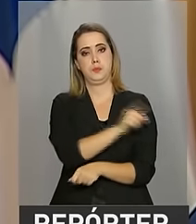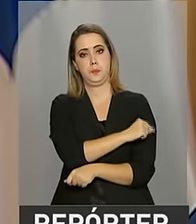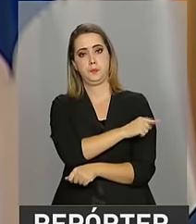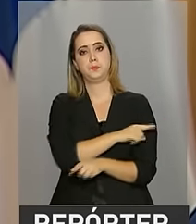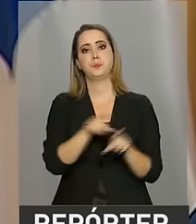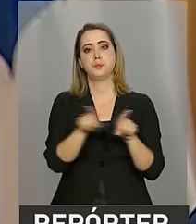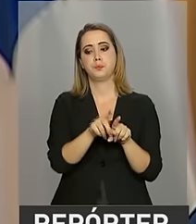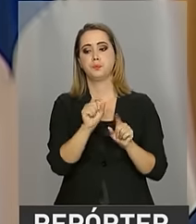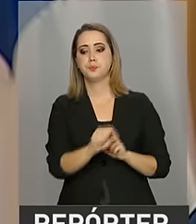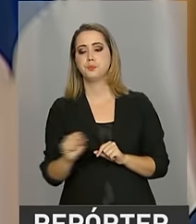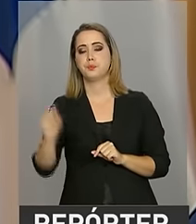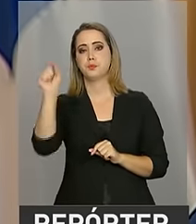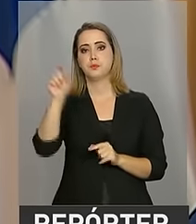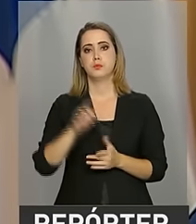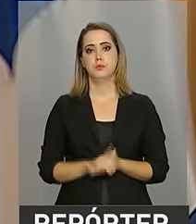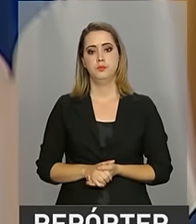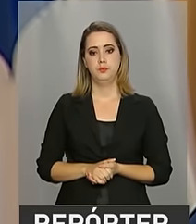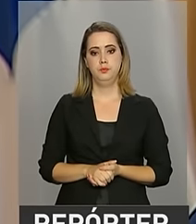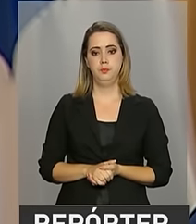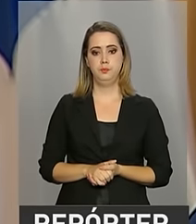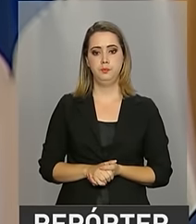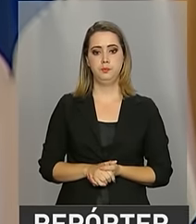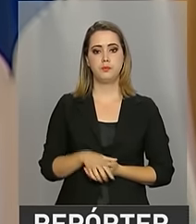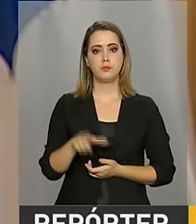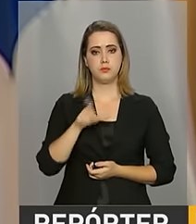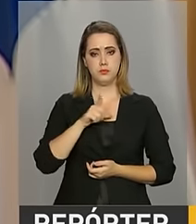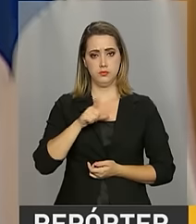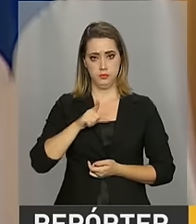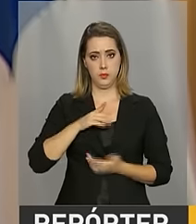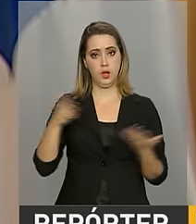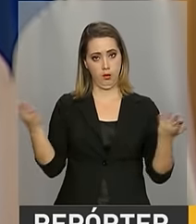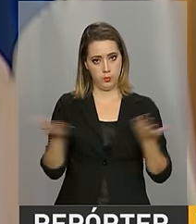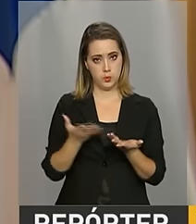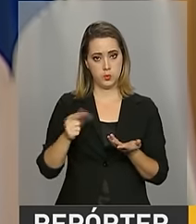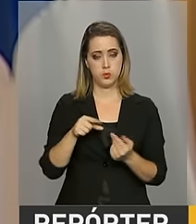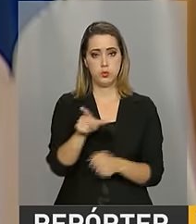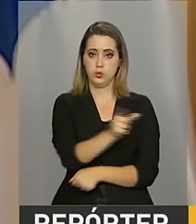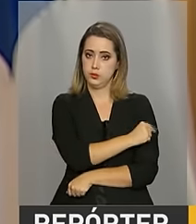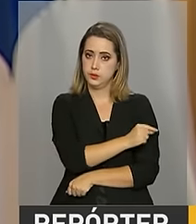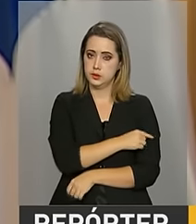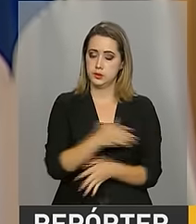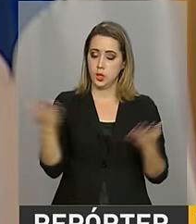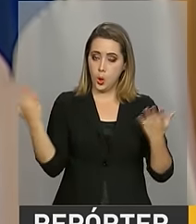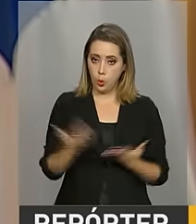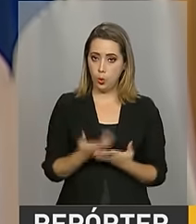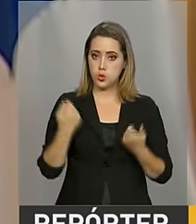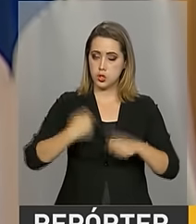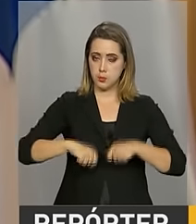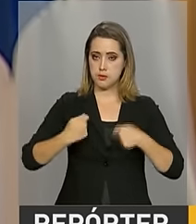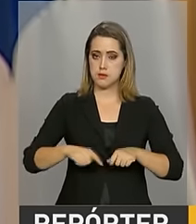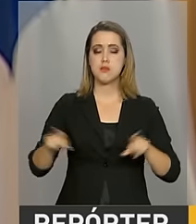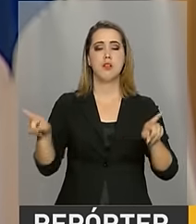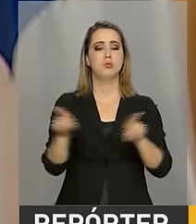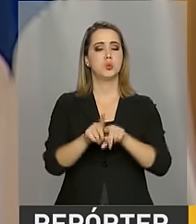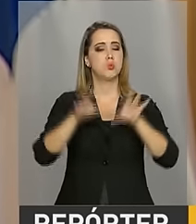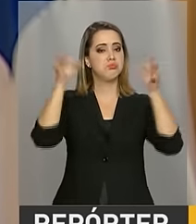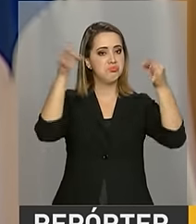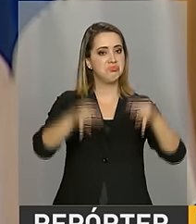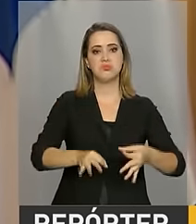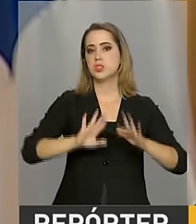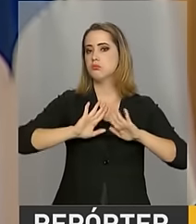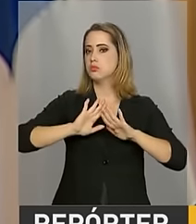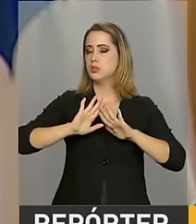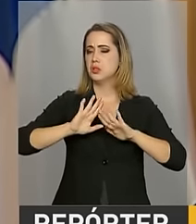distribuição temos vacinas portanto hoje suficientes para a situação atual temos vacina suficiente para as próximas